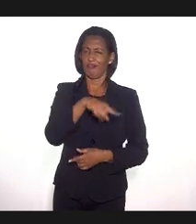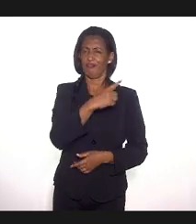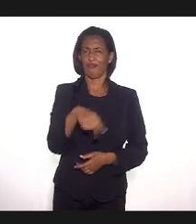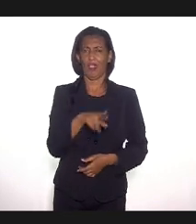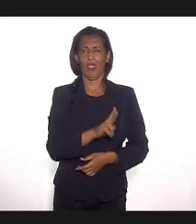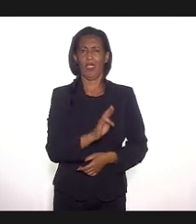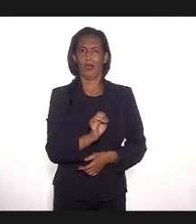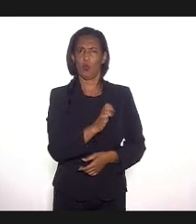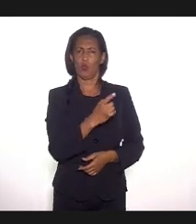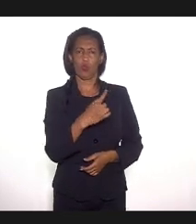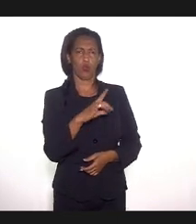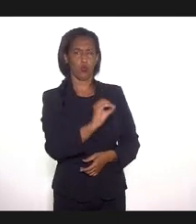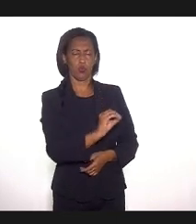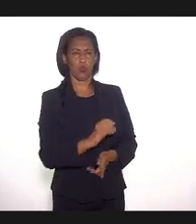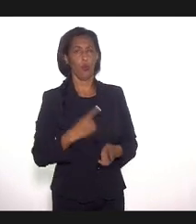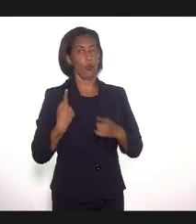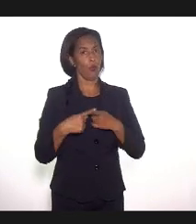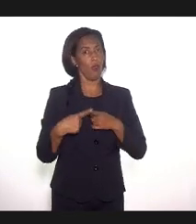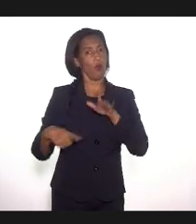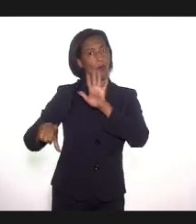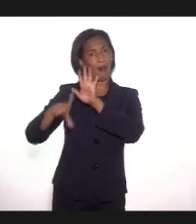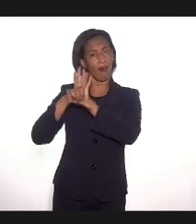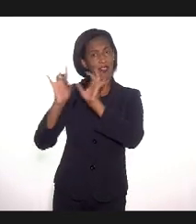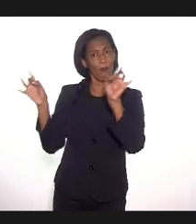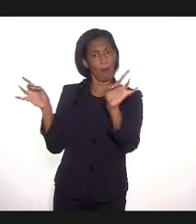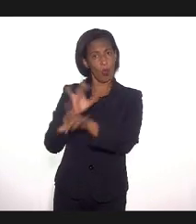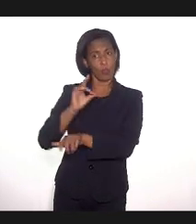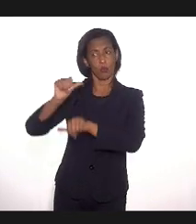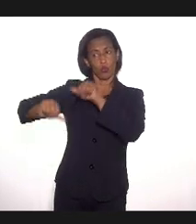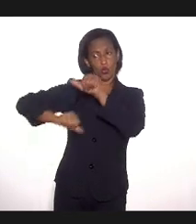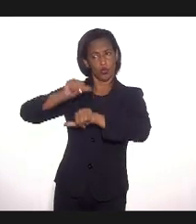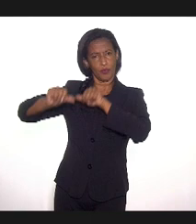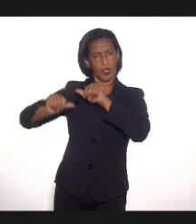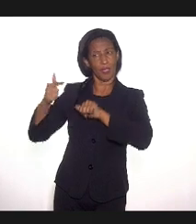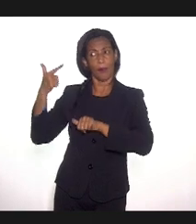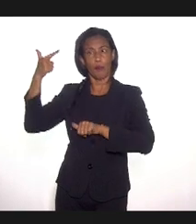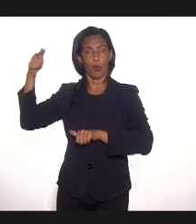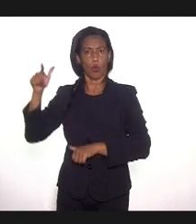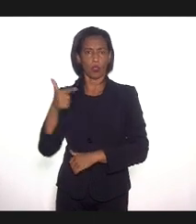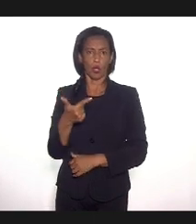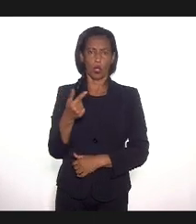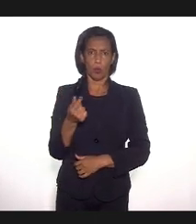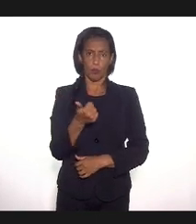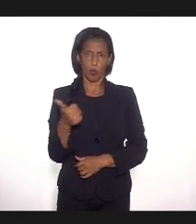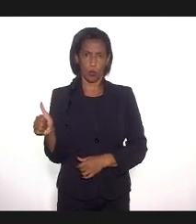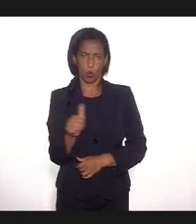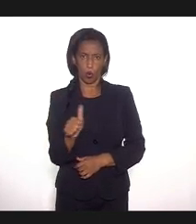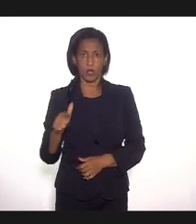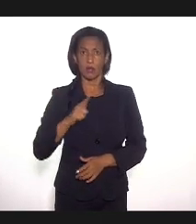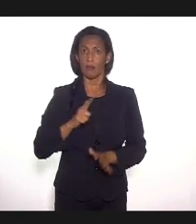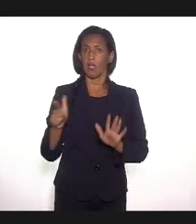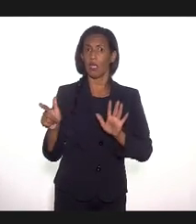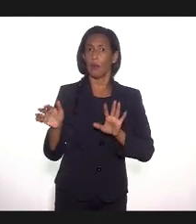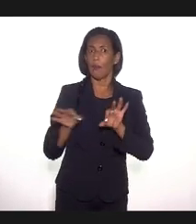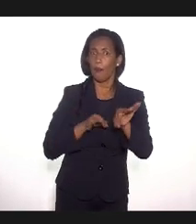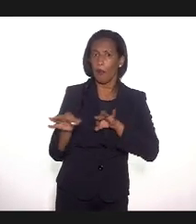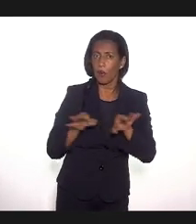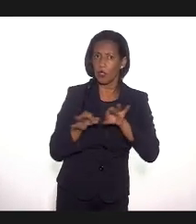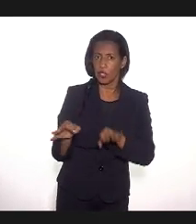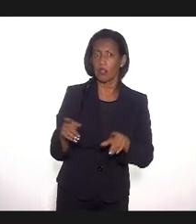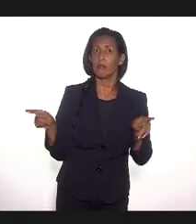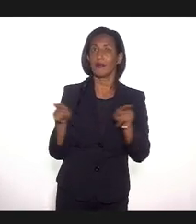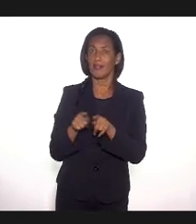recurso, porque há uma lei em vigor, modificada por outra de 2011, há um projeto que visa